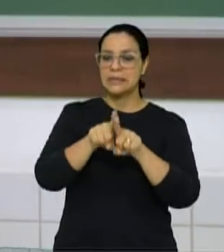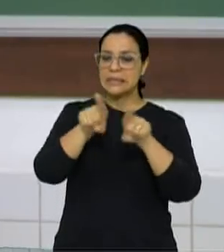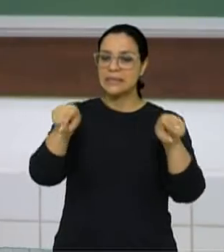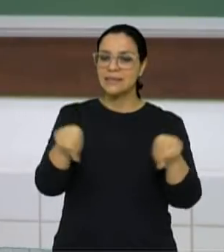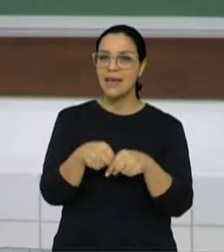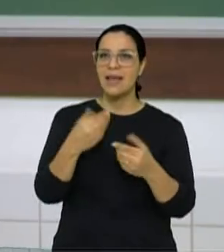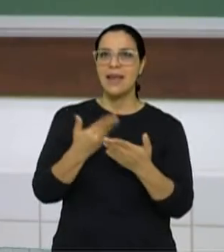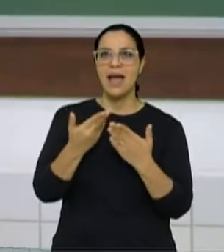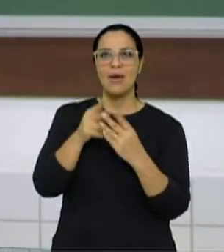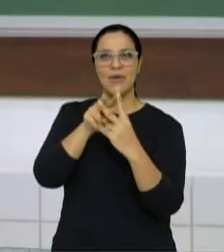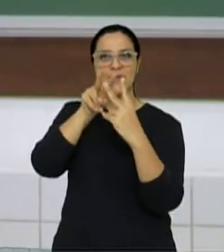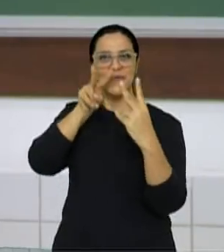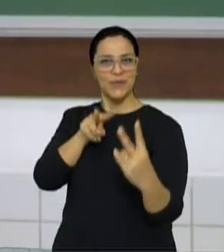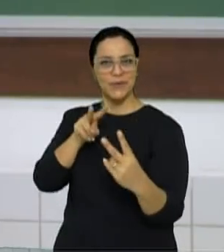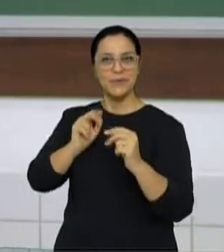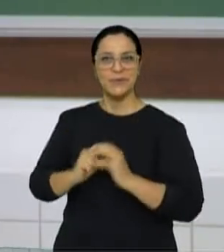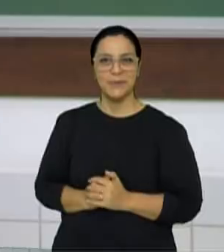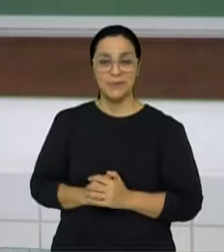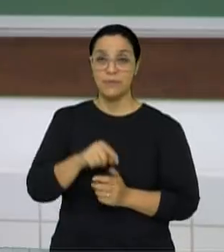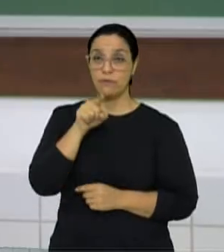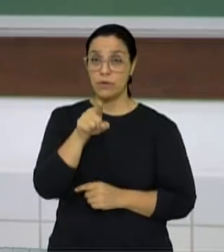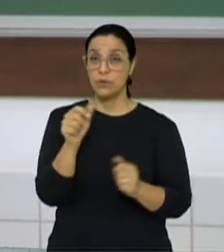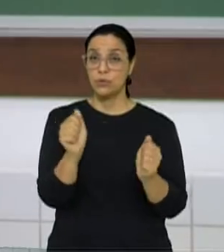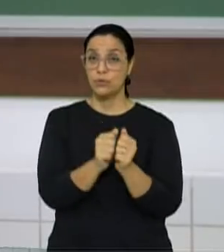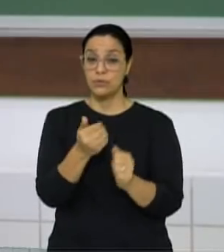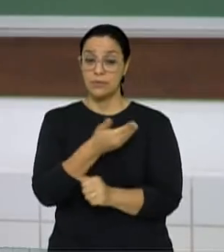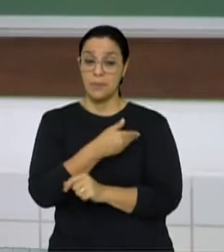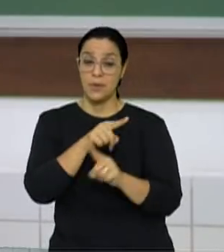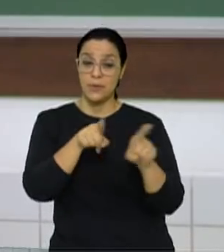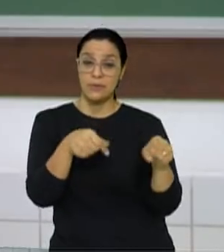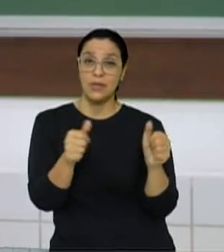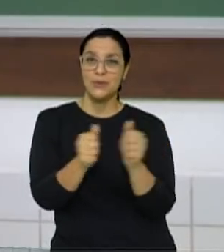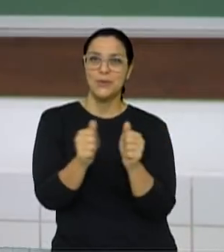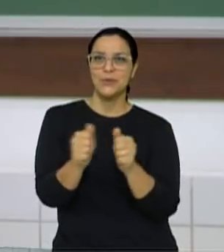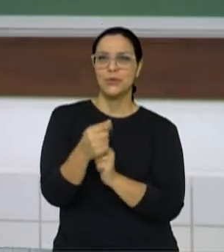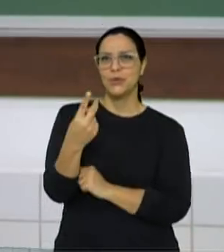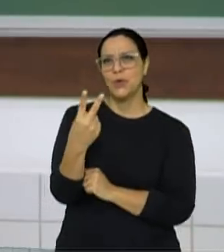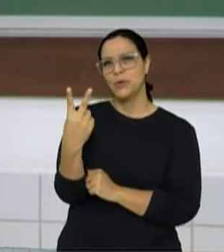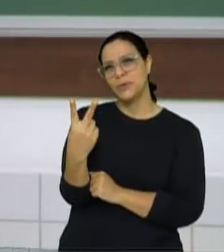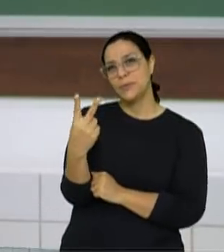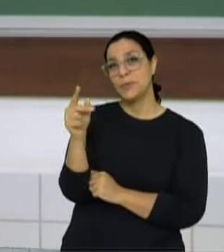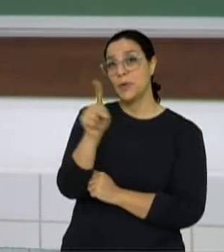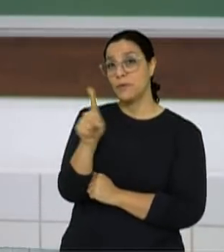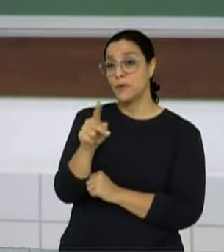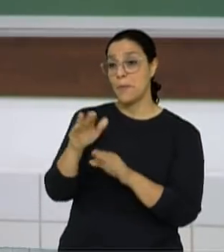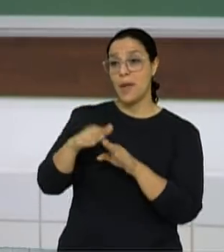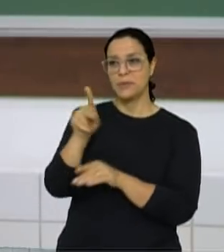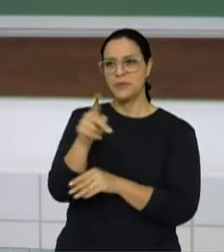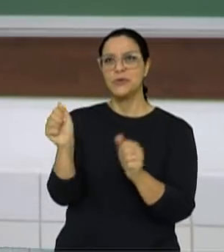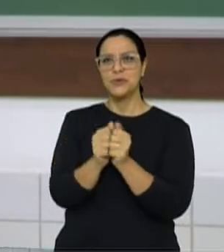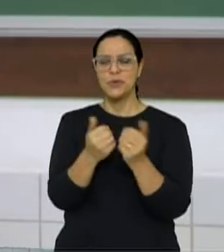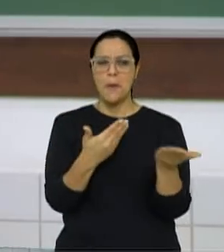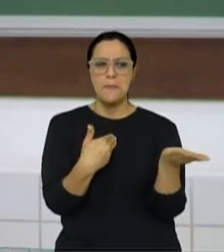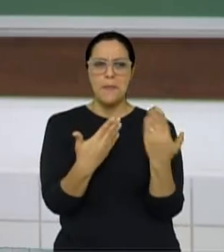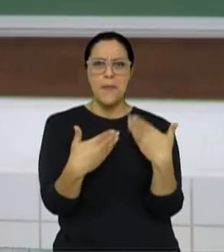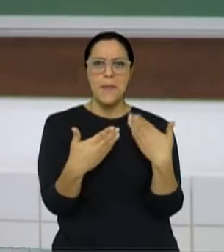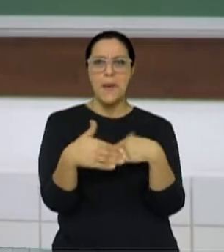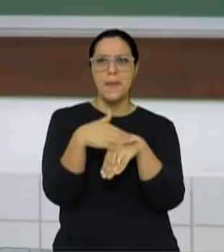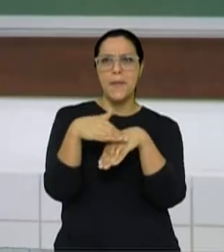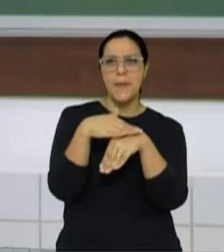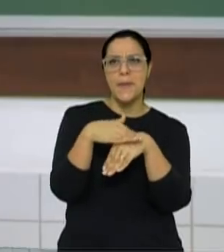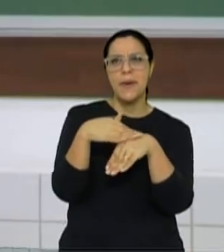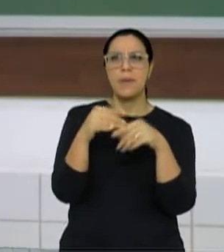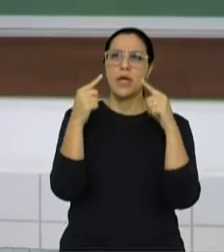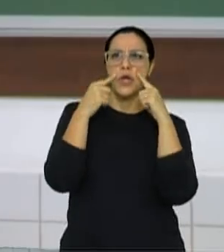nossa sala de aula virtual, Onde você e os seus colegas entram juntamente com um ou dois, até mais professores, de repente, para você